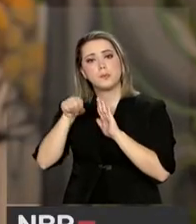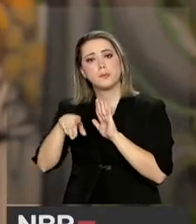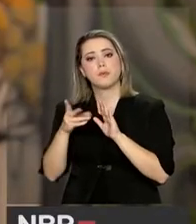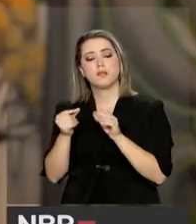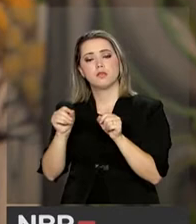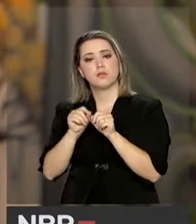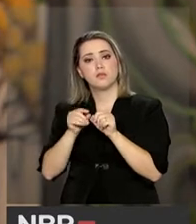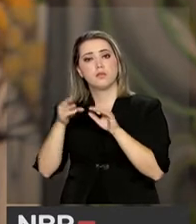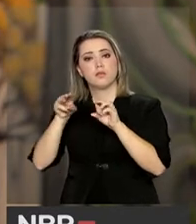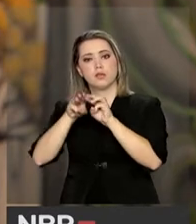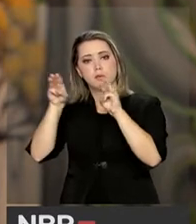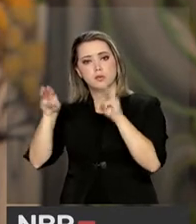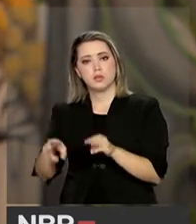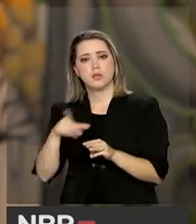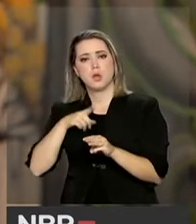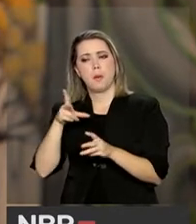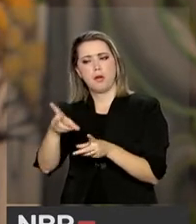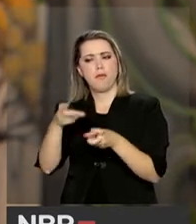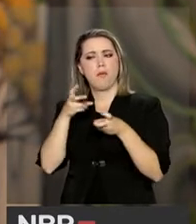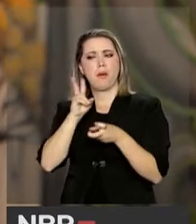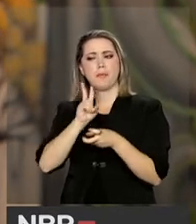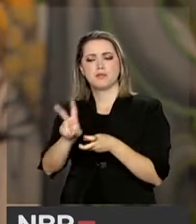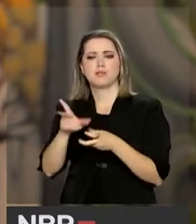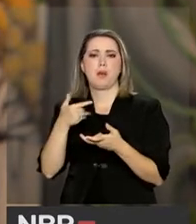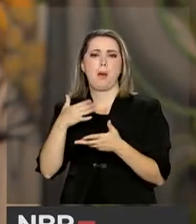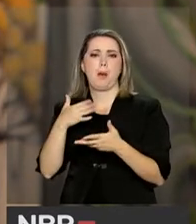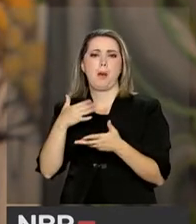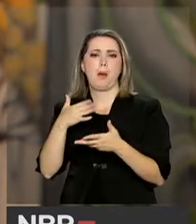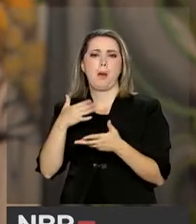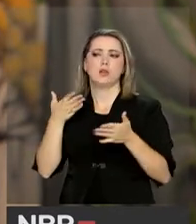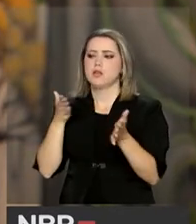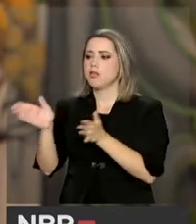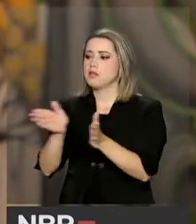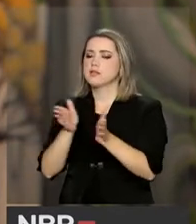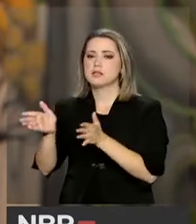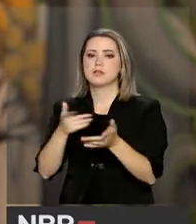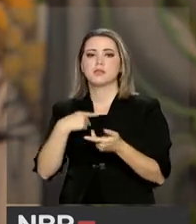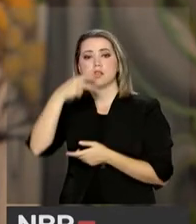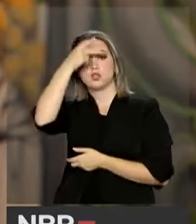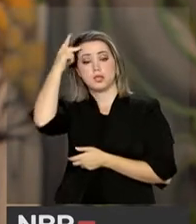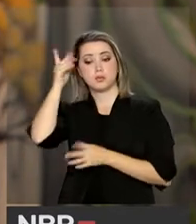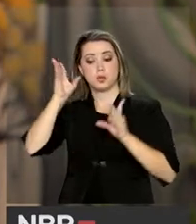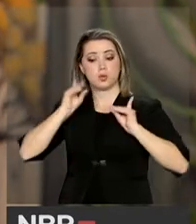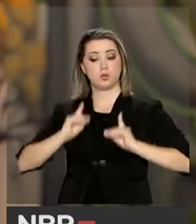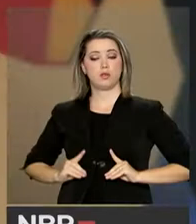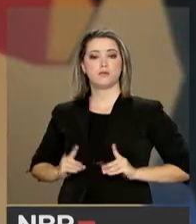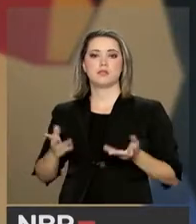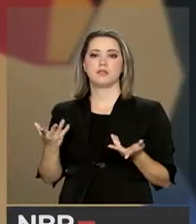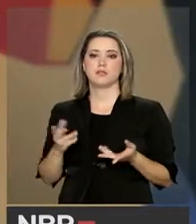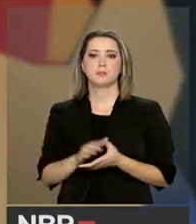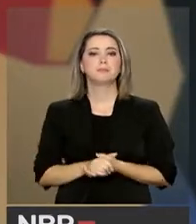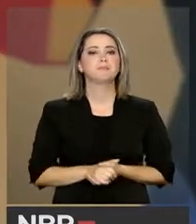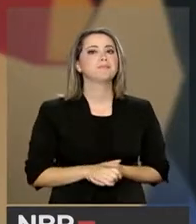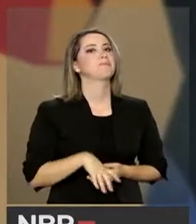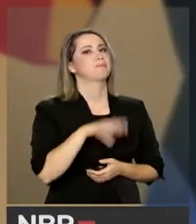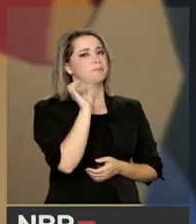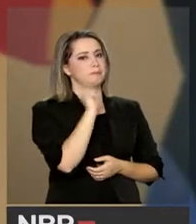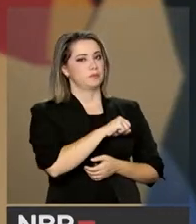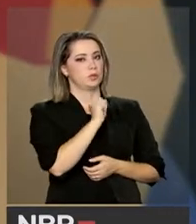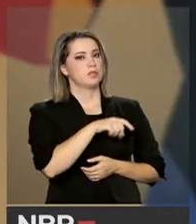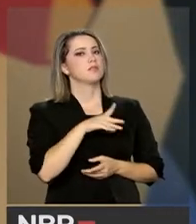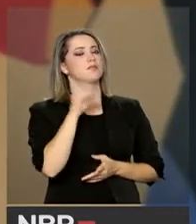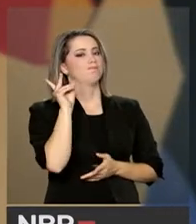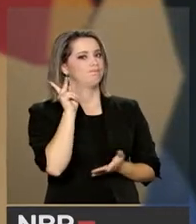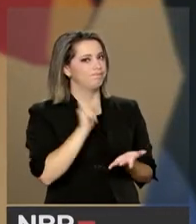dos Museus, algo prevê, por exemplo, a melhoria na acessibilidade às pessoas com deficiência? Sim,